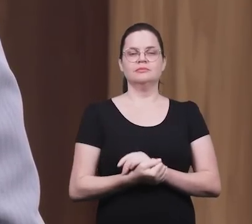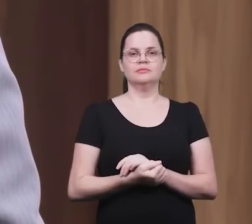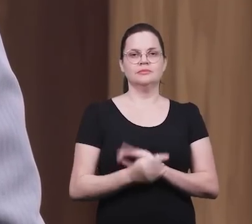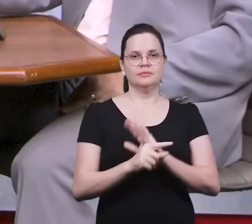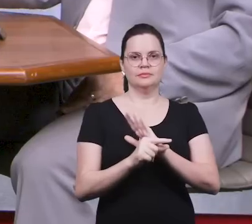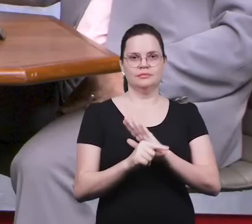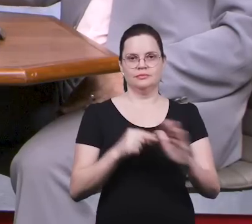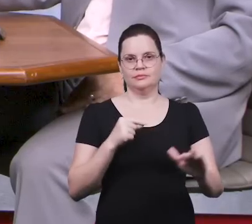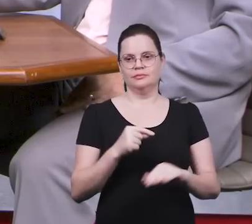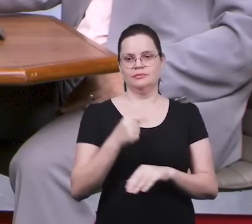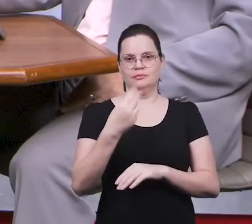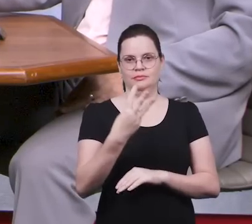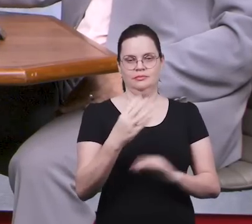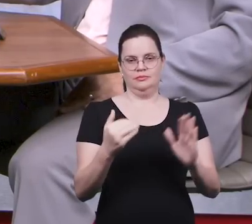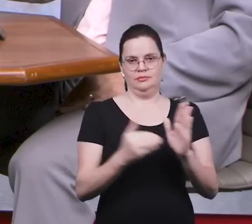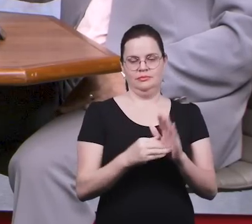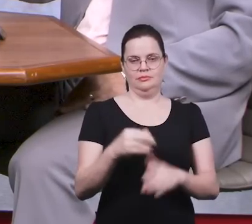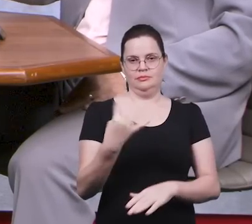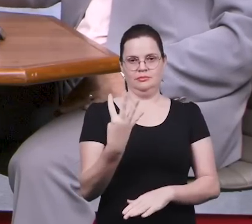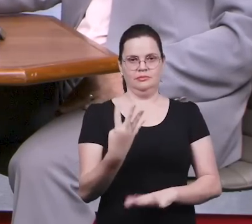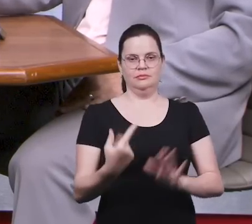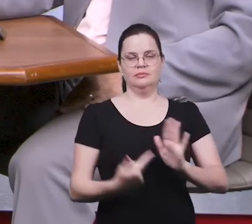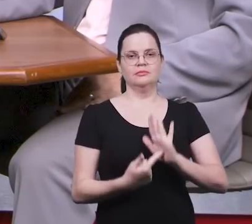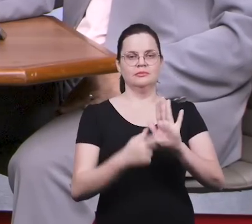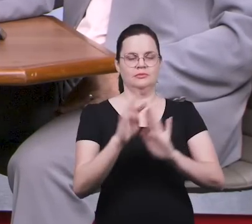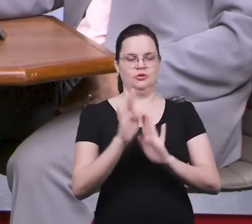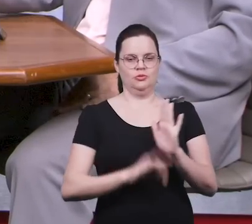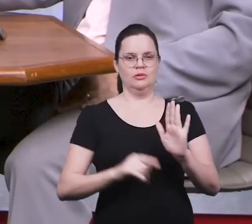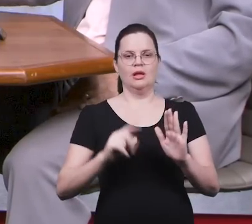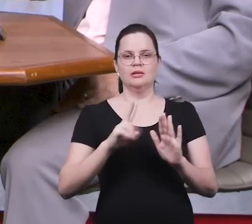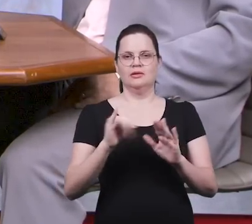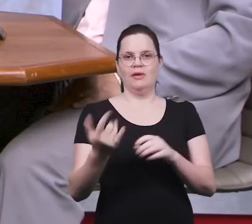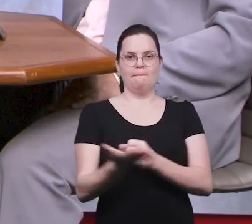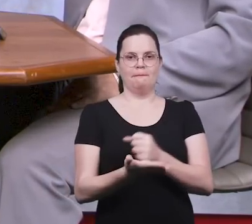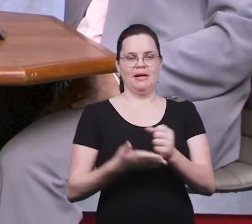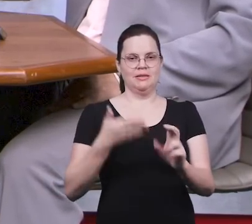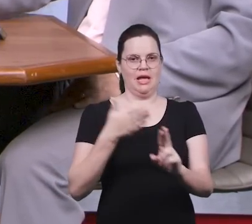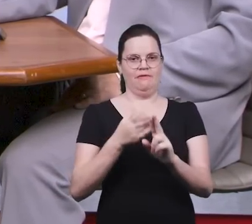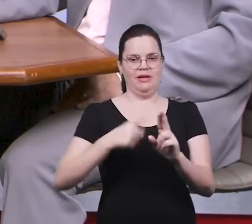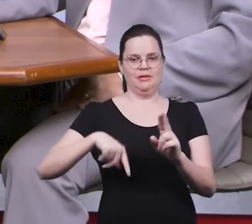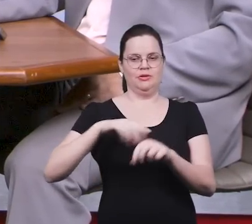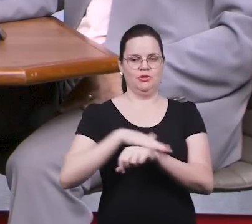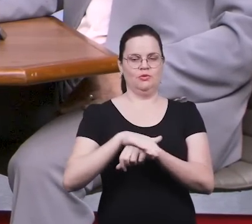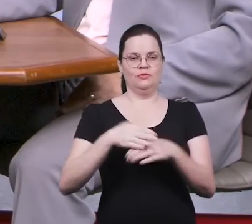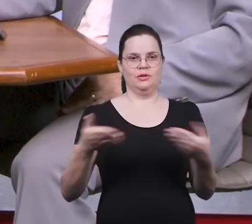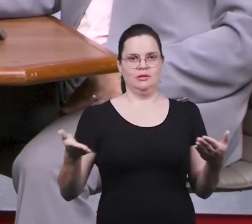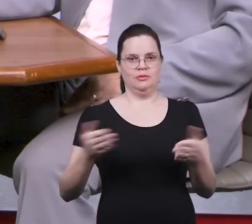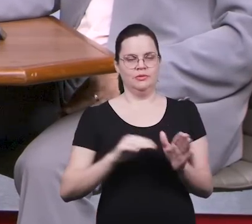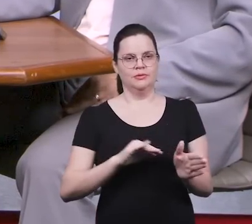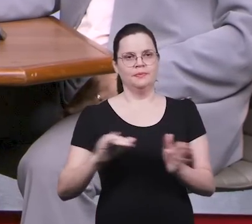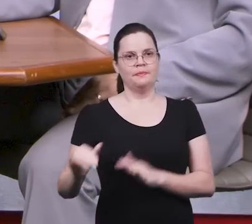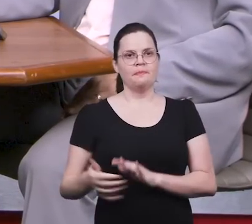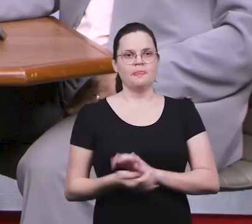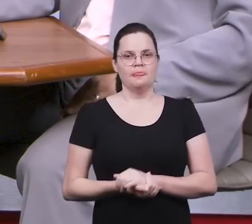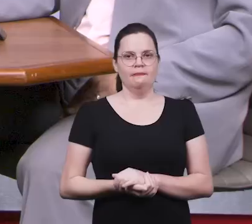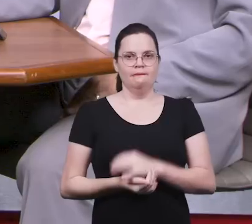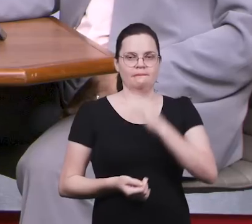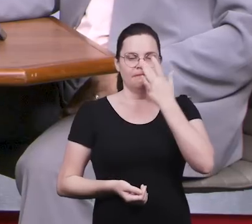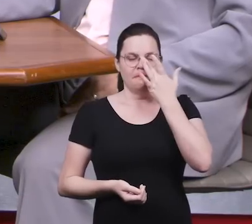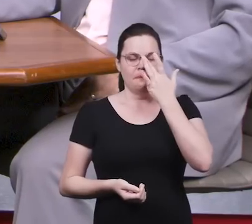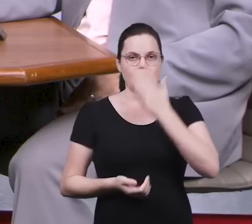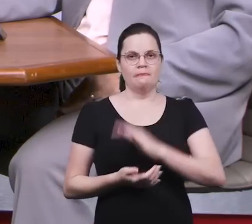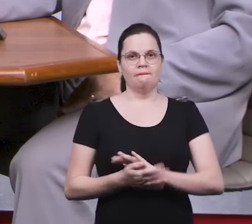os versículos 3 e 4, que é esse o texto que vai embasar a nossa conversa aqui hoje. Vamos